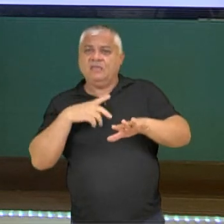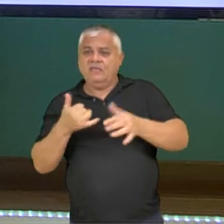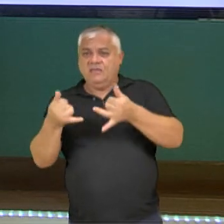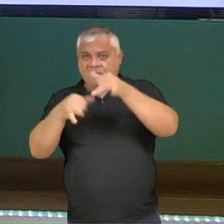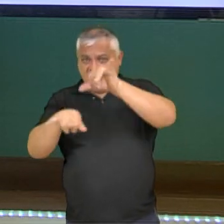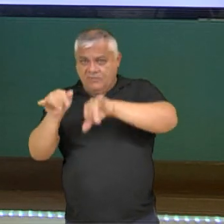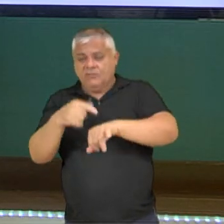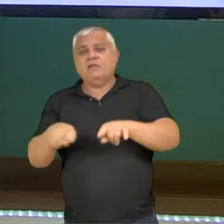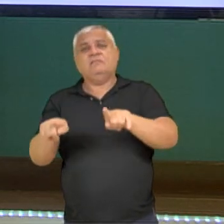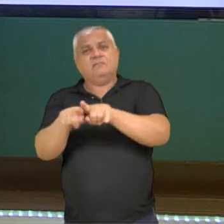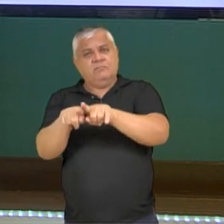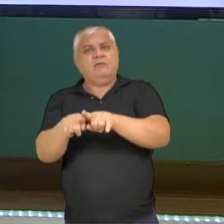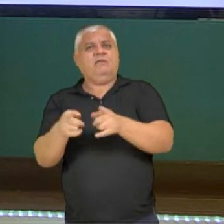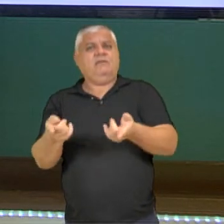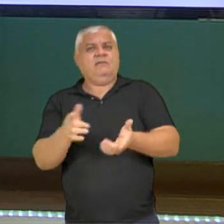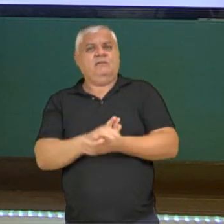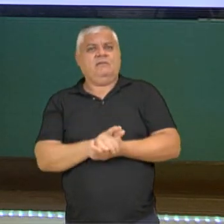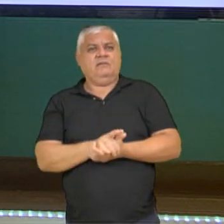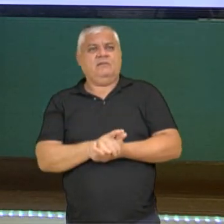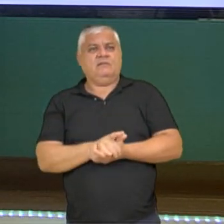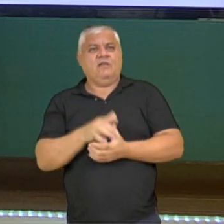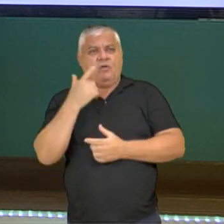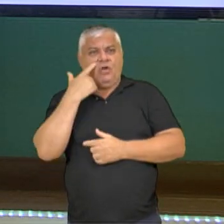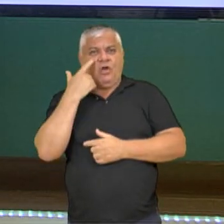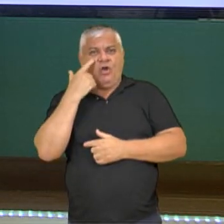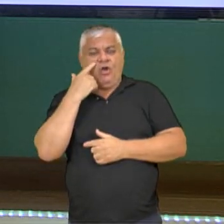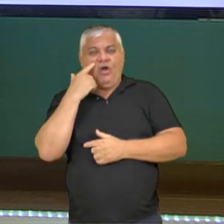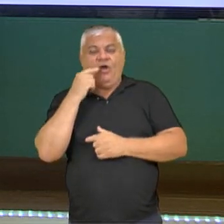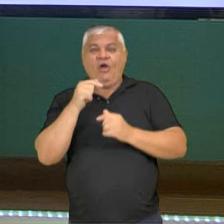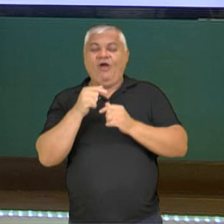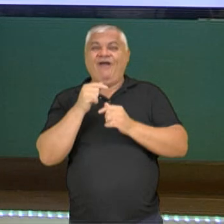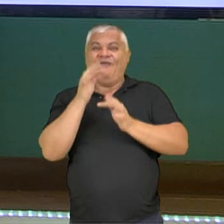Aqui nós temos, então, a fórmula estrutural